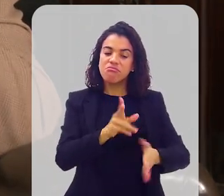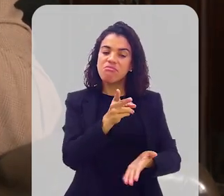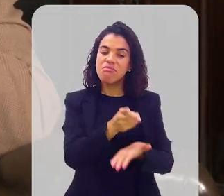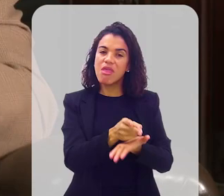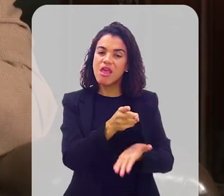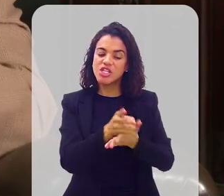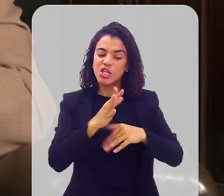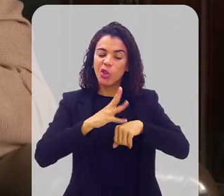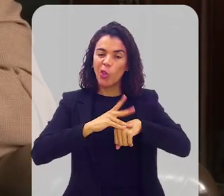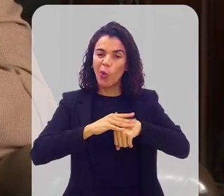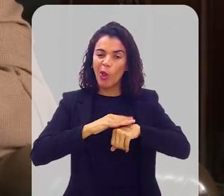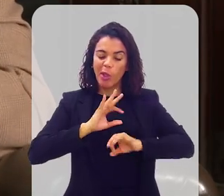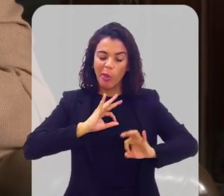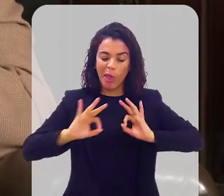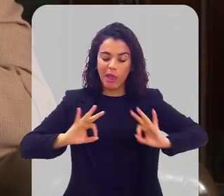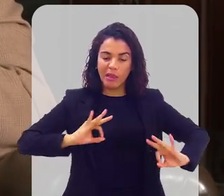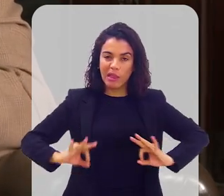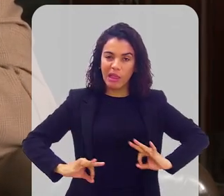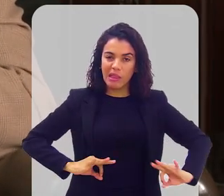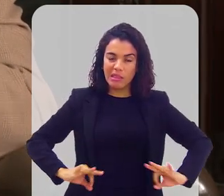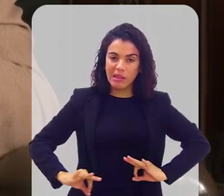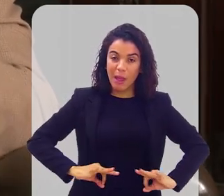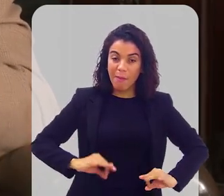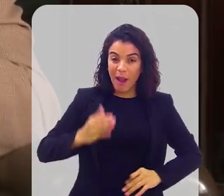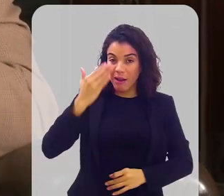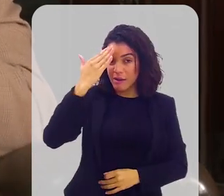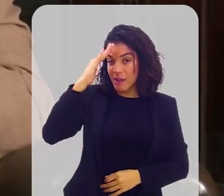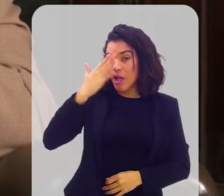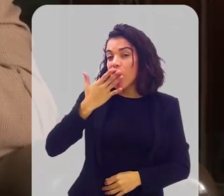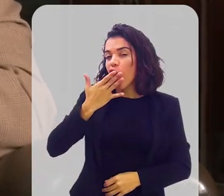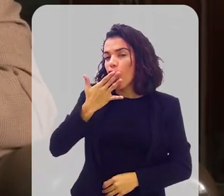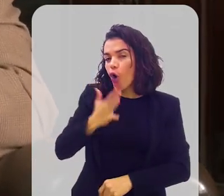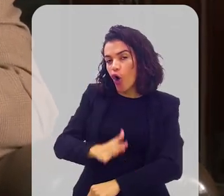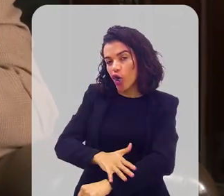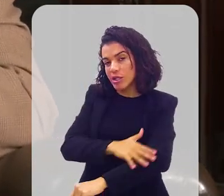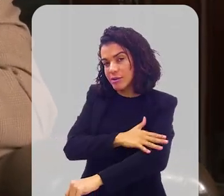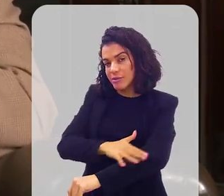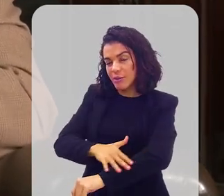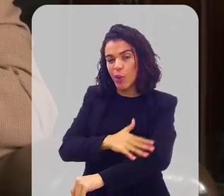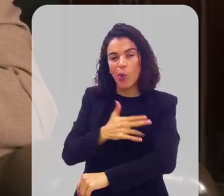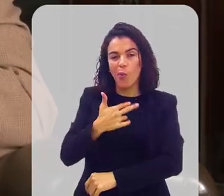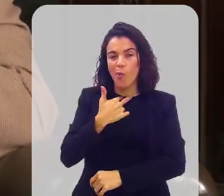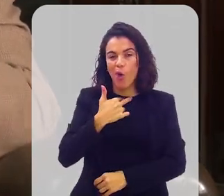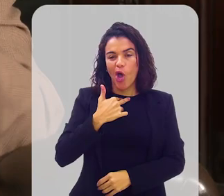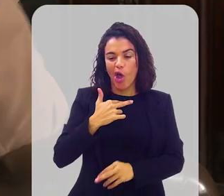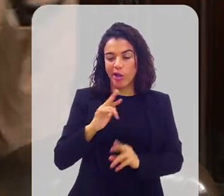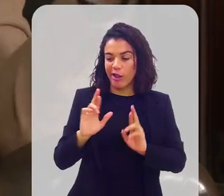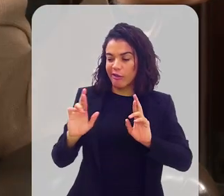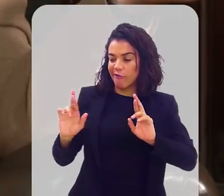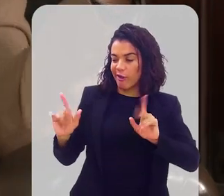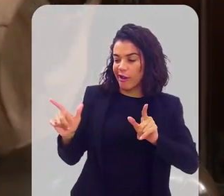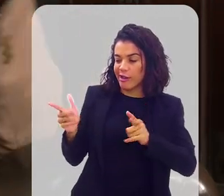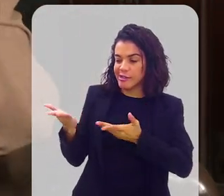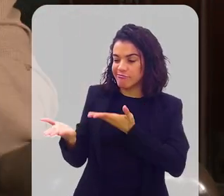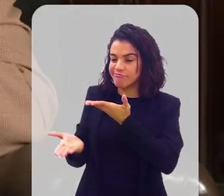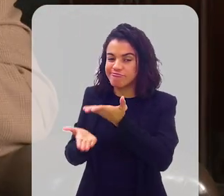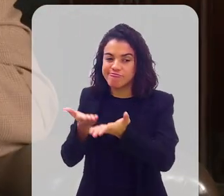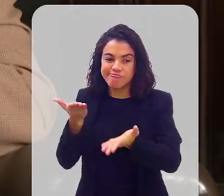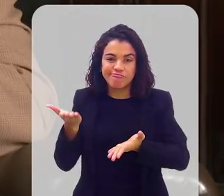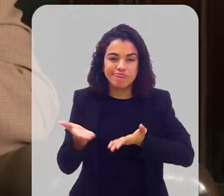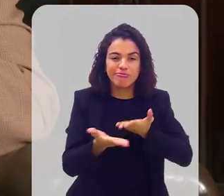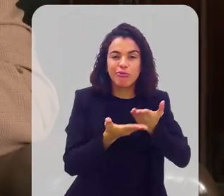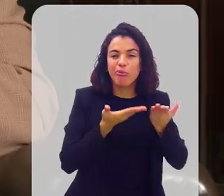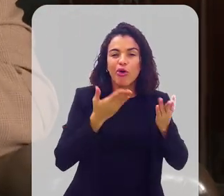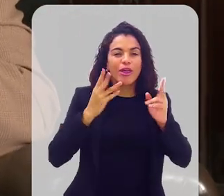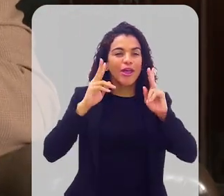nela durante uma semana, para que ela entendesse que a cor da pele dela não poderia ser a diferença entre tratamento, porque